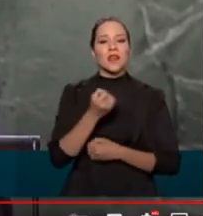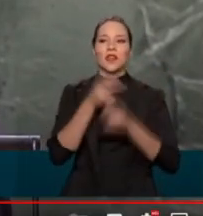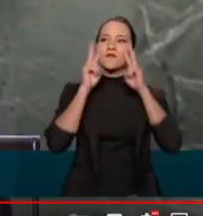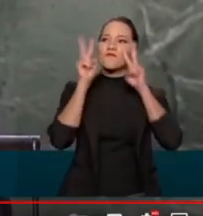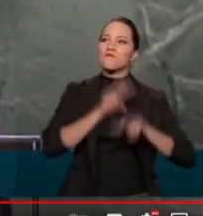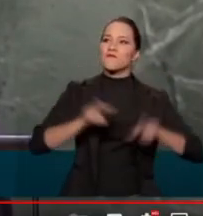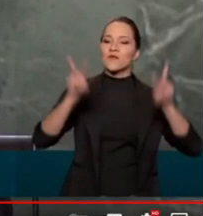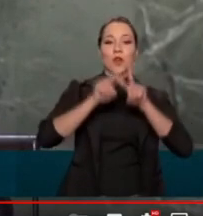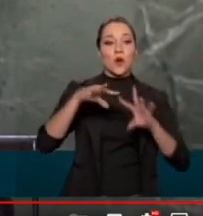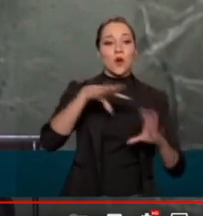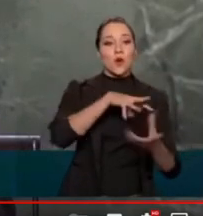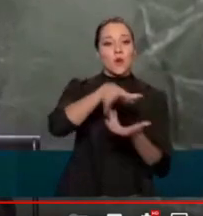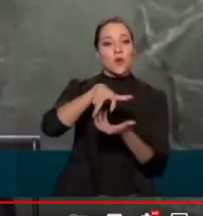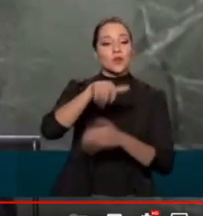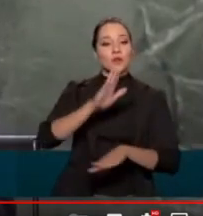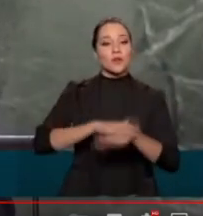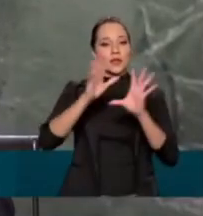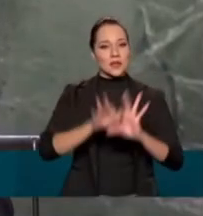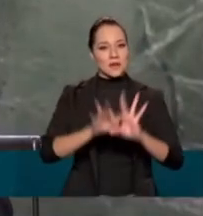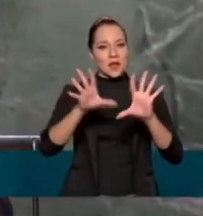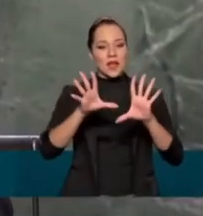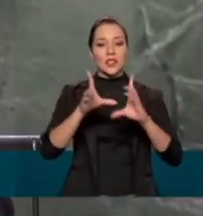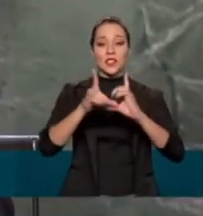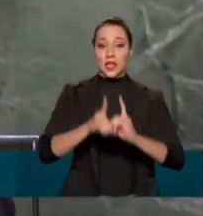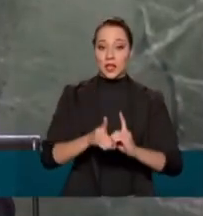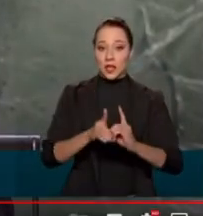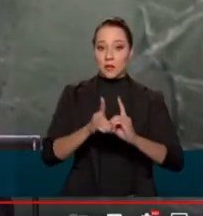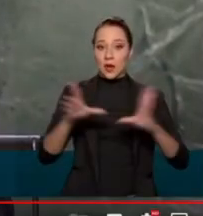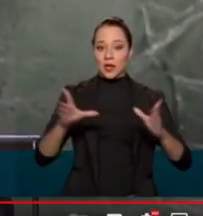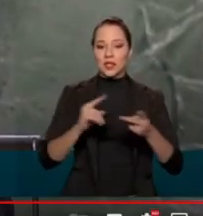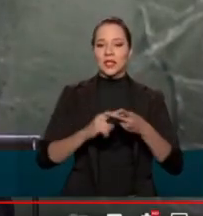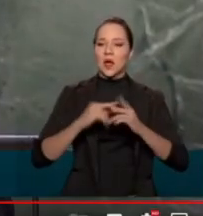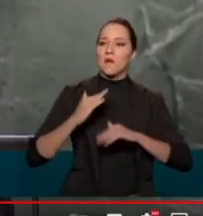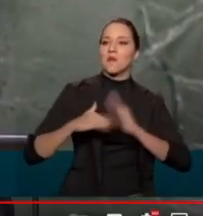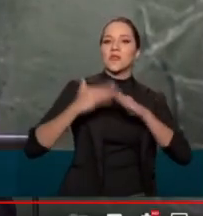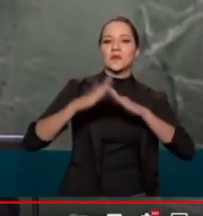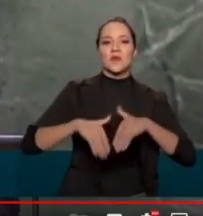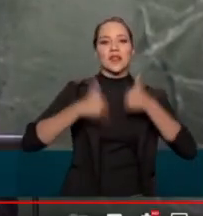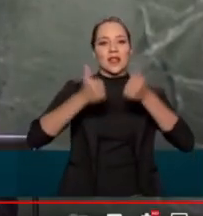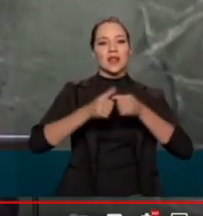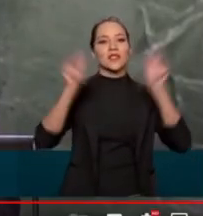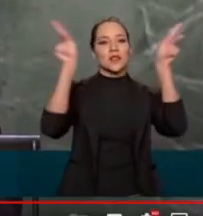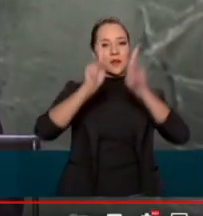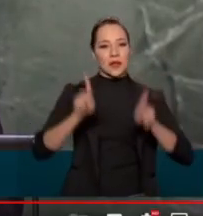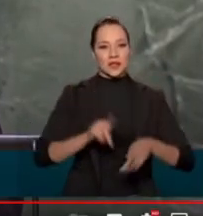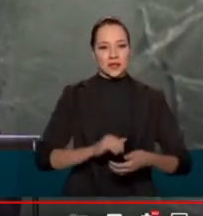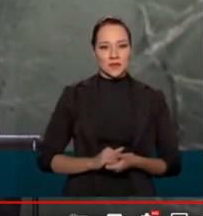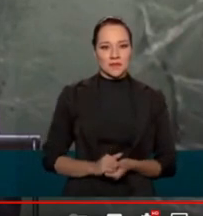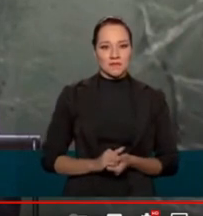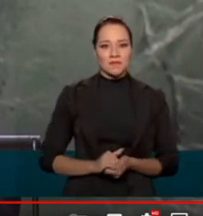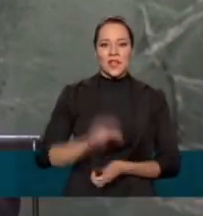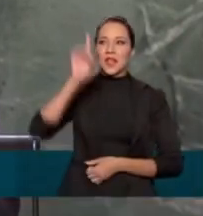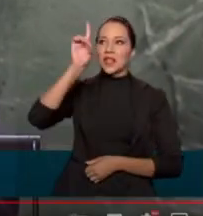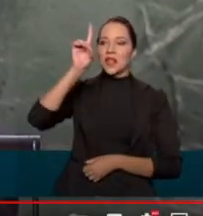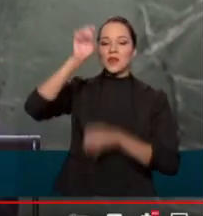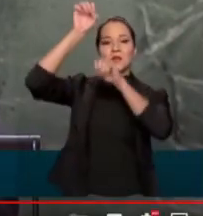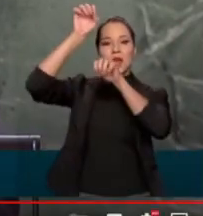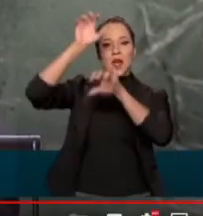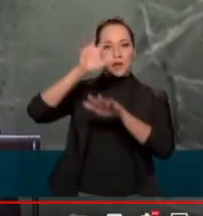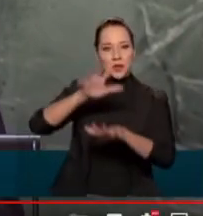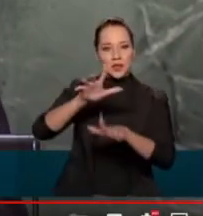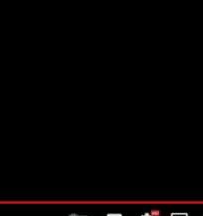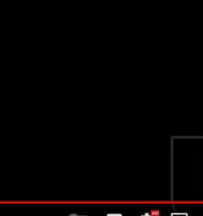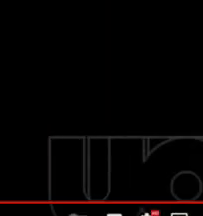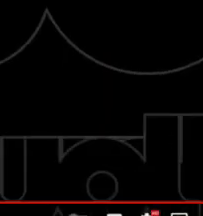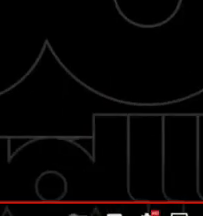o mundo de mais Liberdade democracia e prosperidade e paz que Deus abençoe